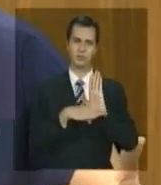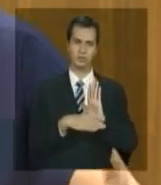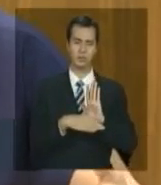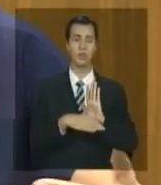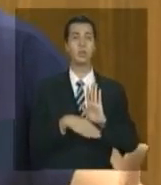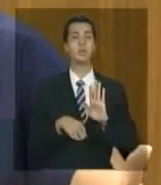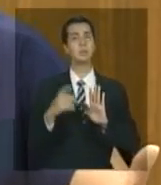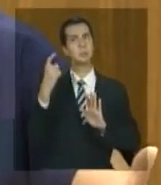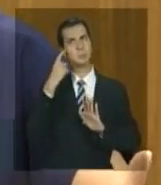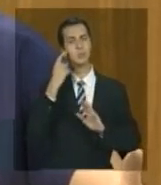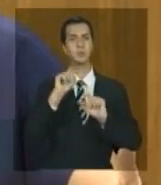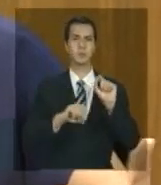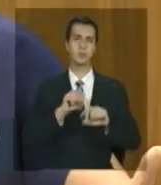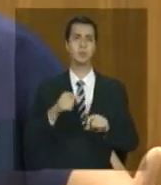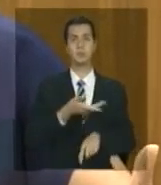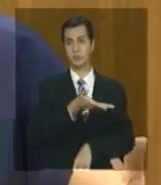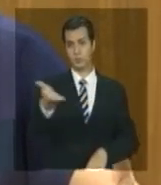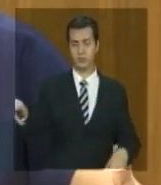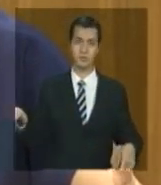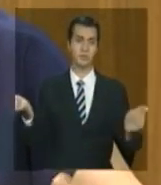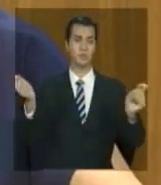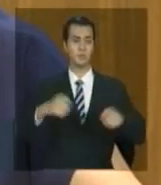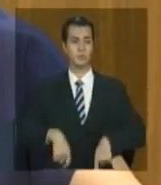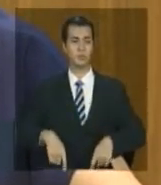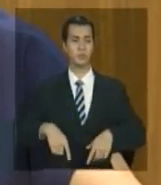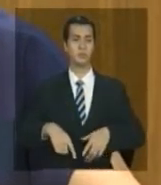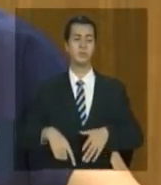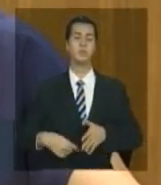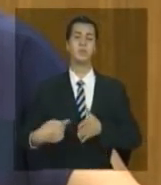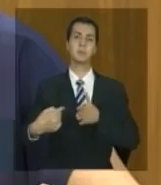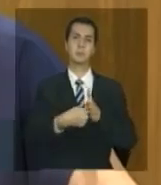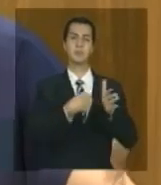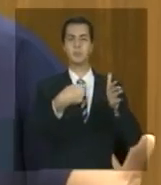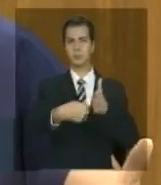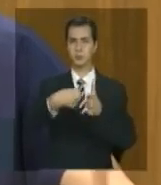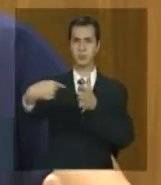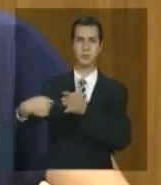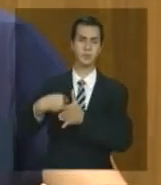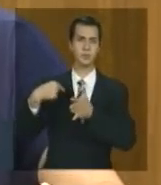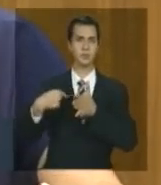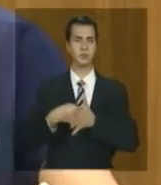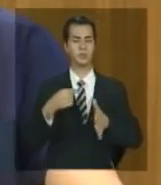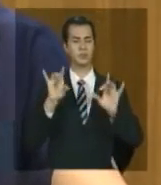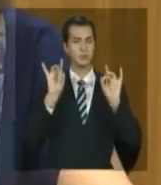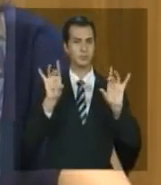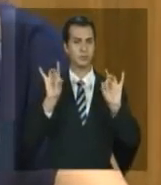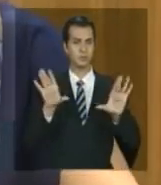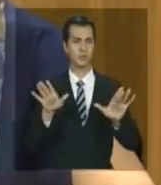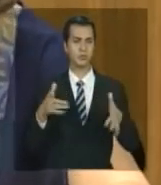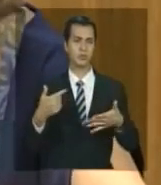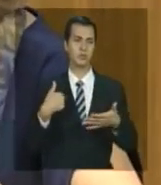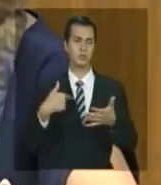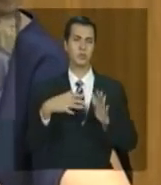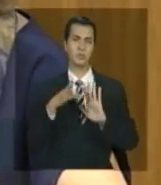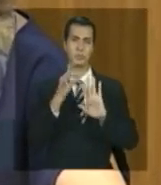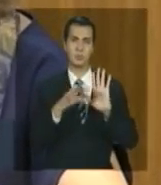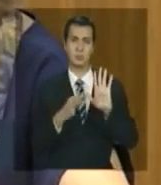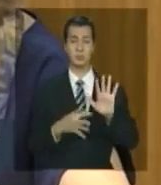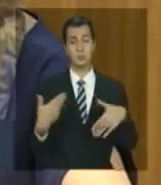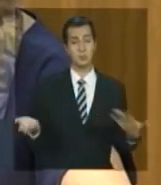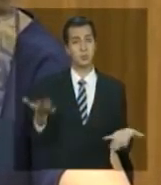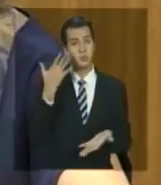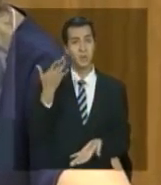talvez fosse mais útil aos senhores responder perguntas mais específicas do que me alongar mais, a menos que meus